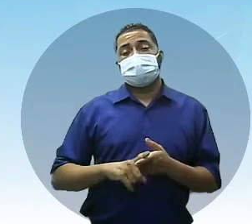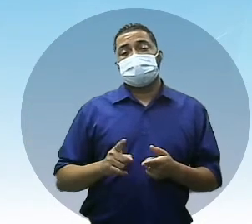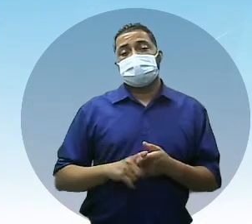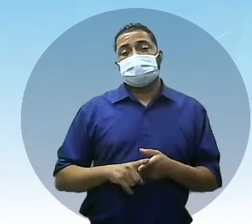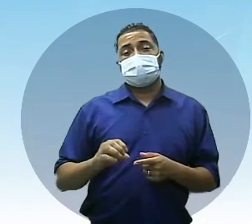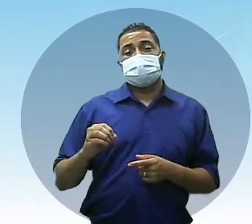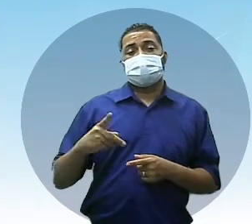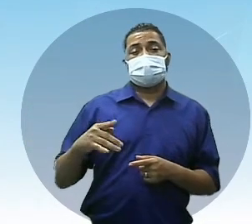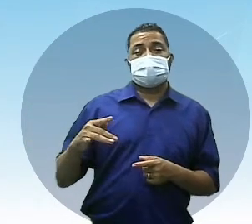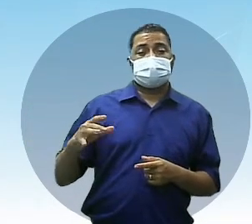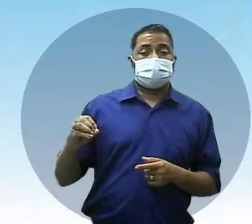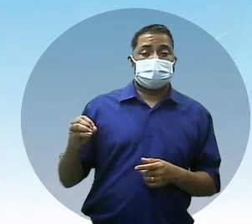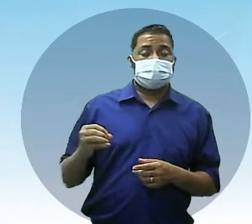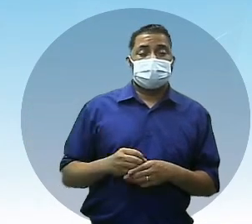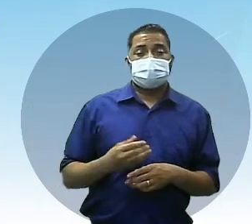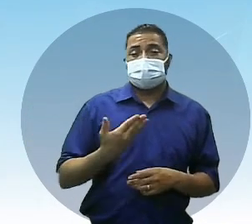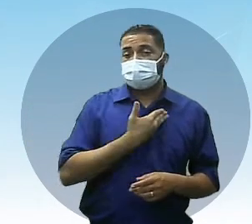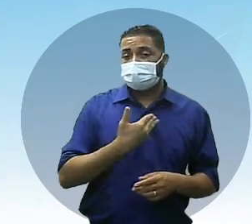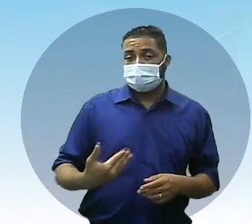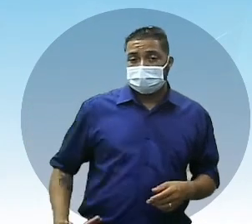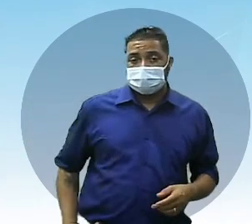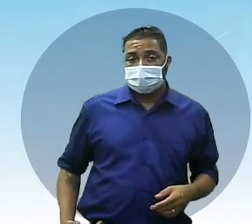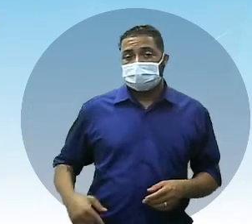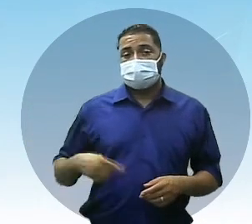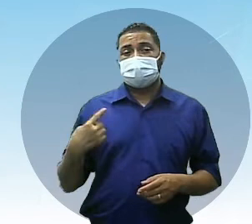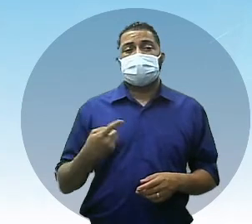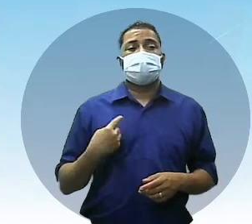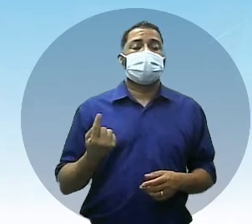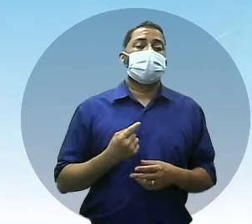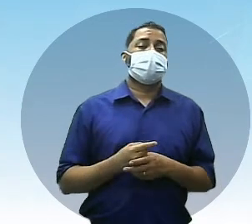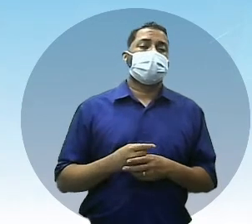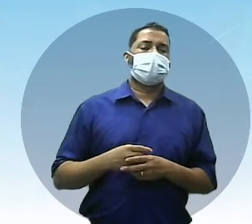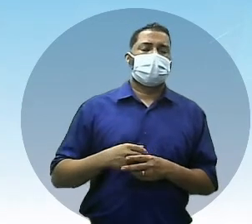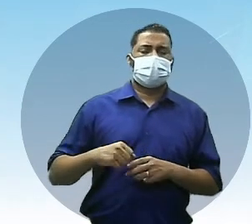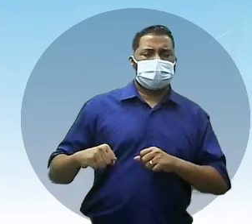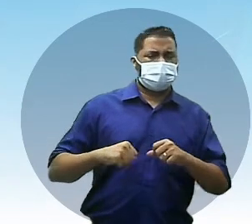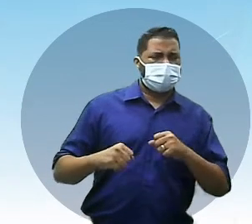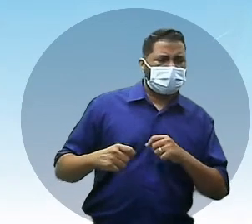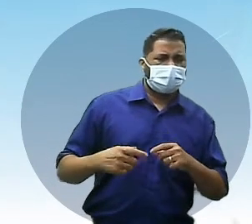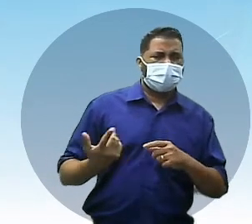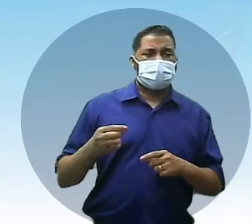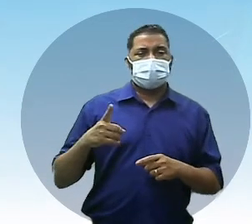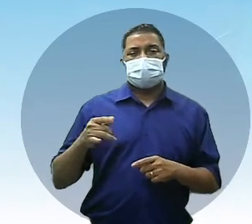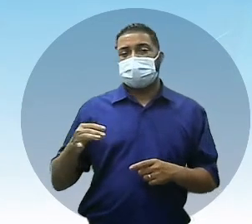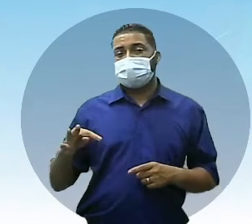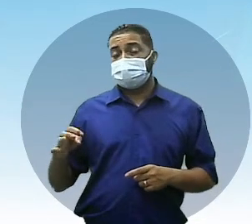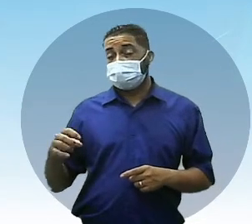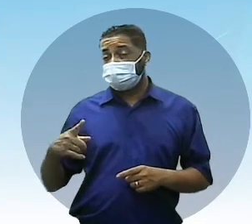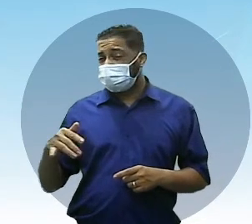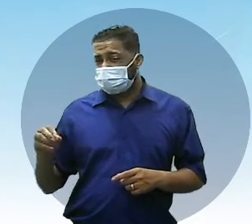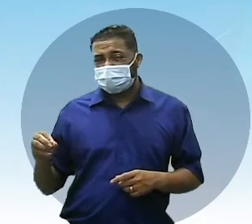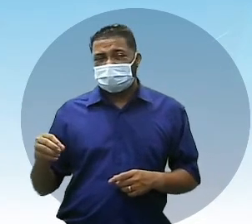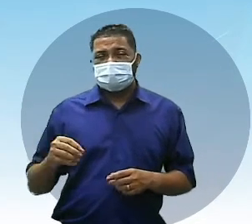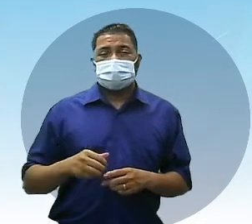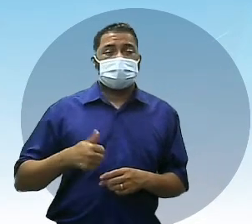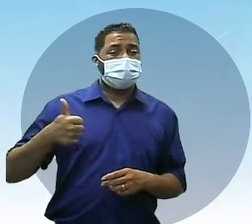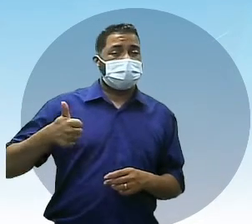a opressão de tantos governos. A gente brigou contra Dom João, a gente brigou contra Dom Pedro I, a gente brigou com todo